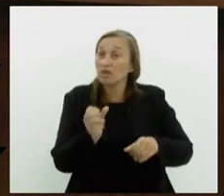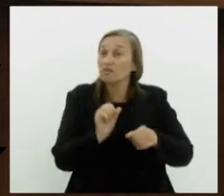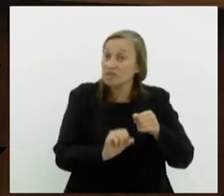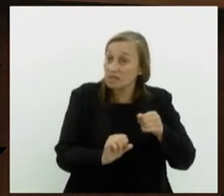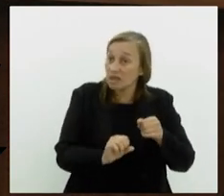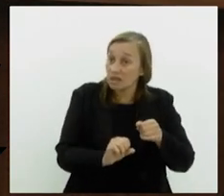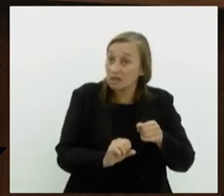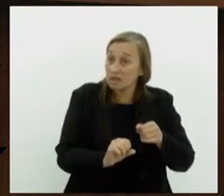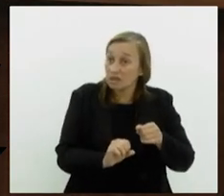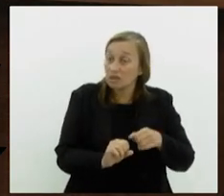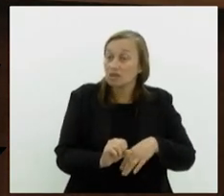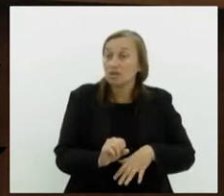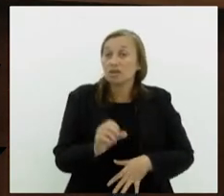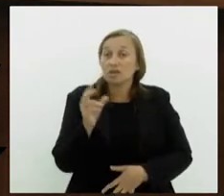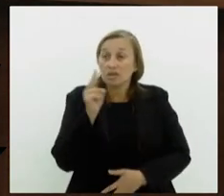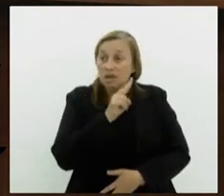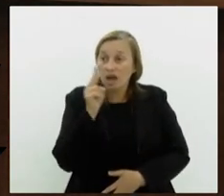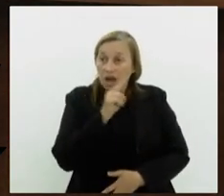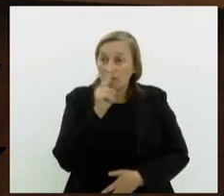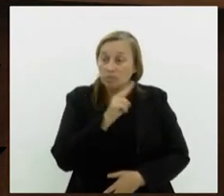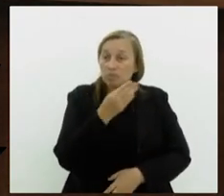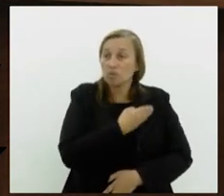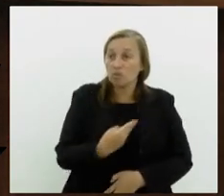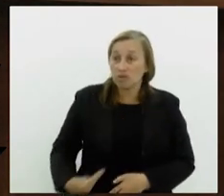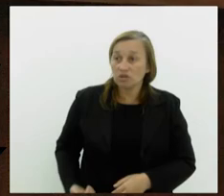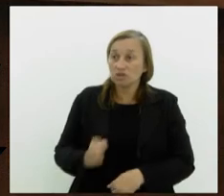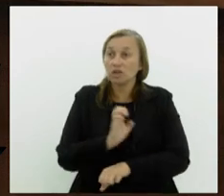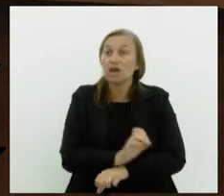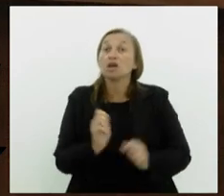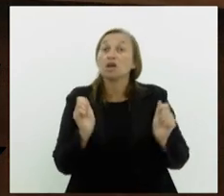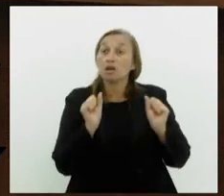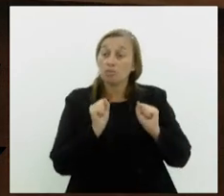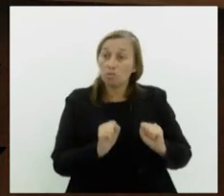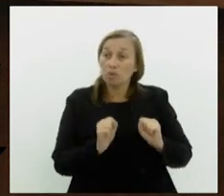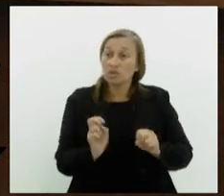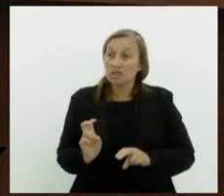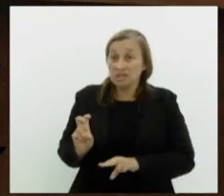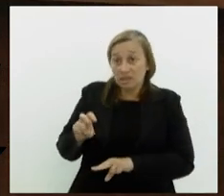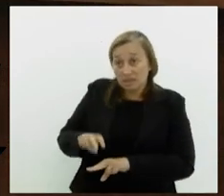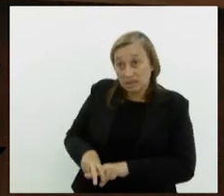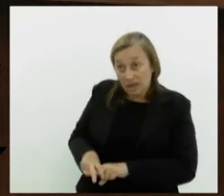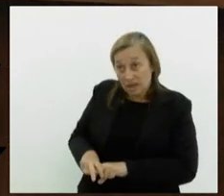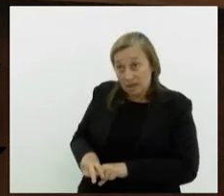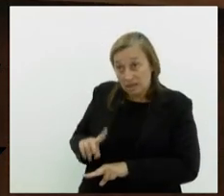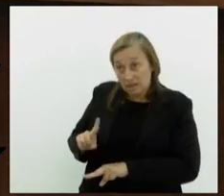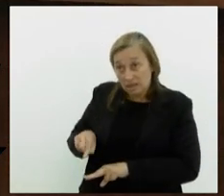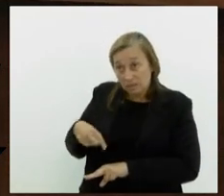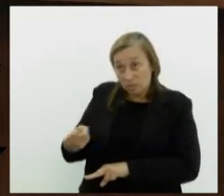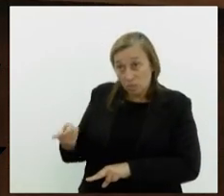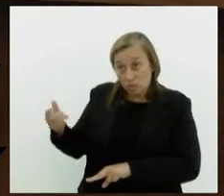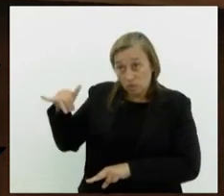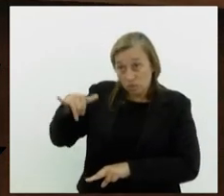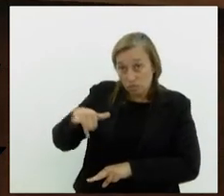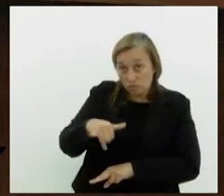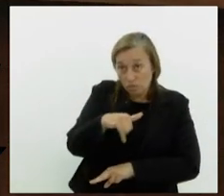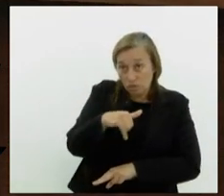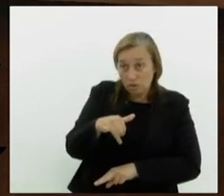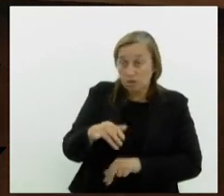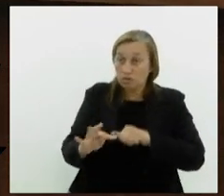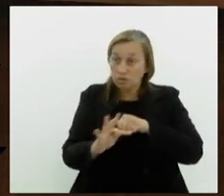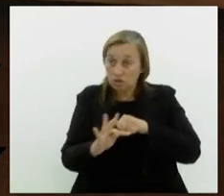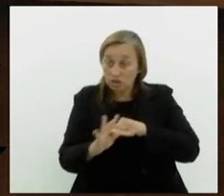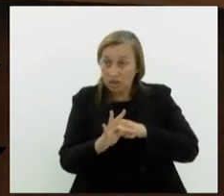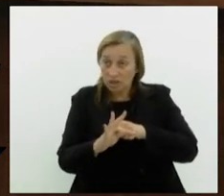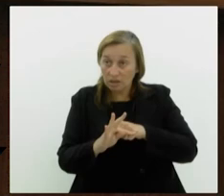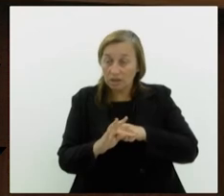medida imediata pelo governo do Estado e que a gente possa sentar ali após o sobrevoo com os técnicos da Petrobras,